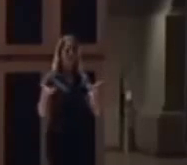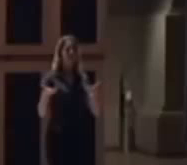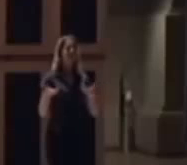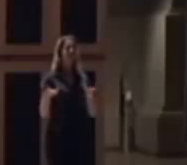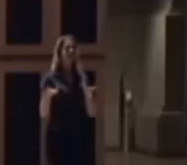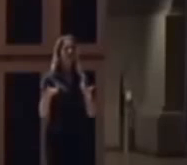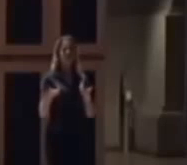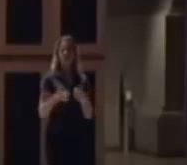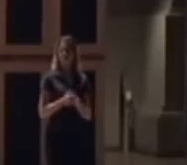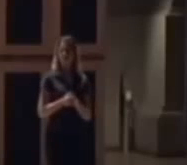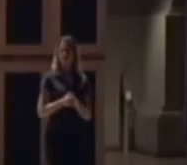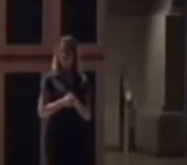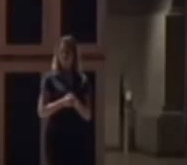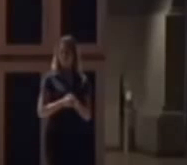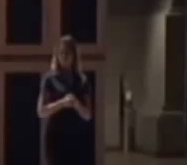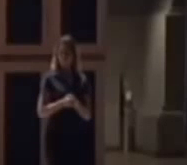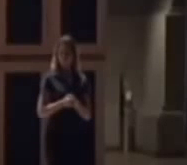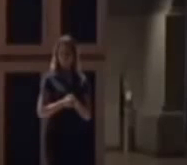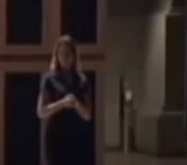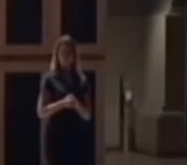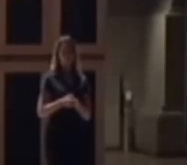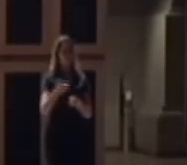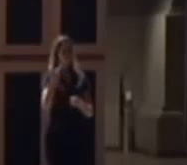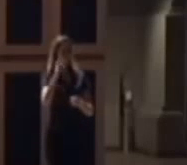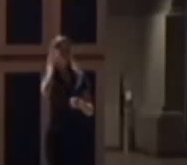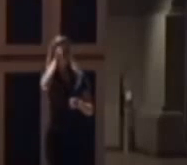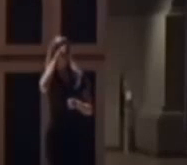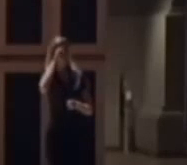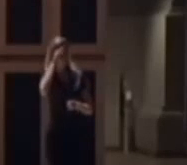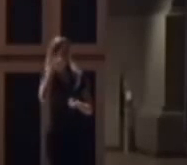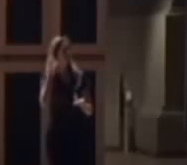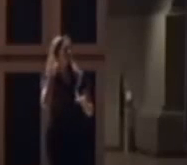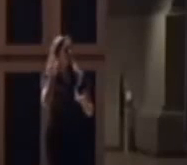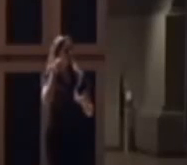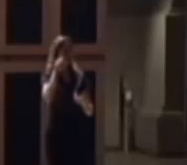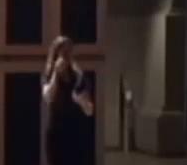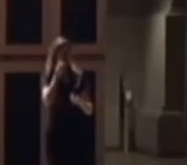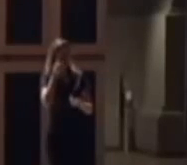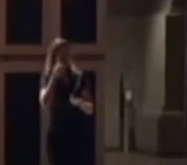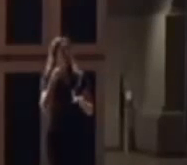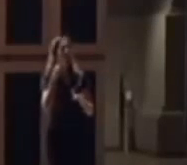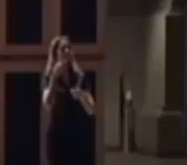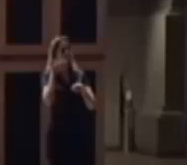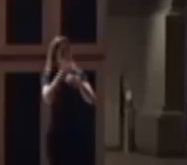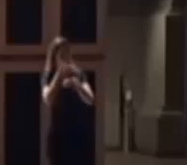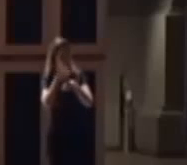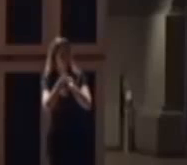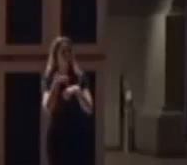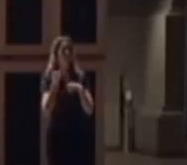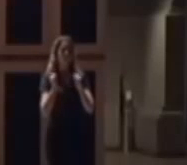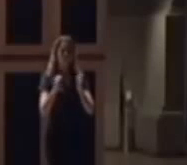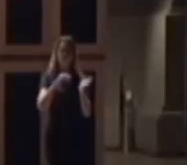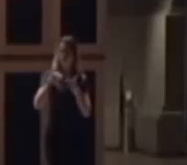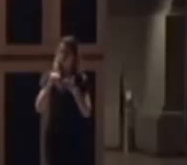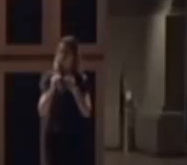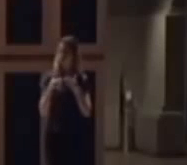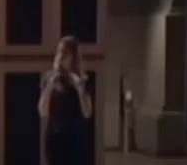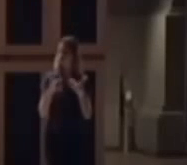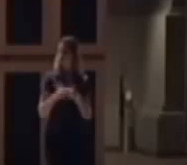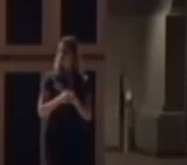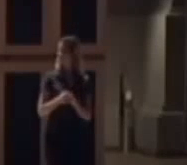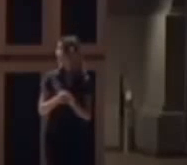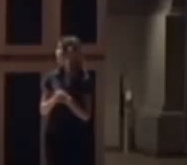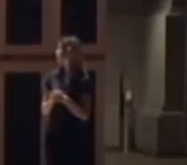tradição na atuação cultural, então também um processo de descentralização na cidade. Pode passar, por favor. Aí são algumas